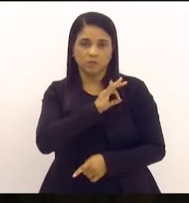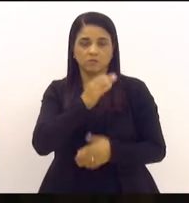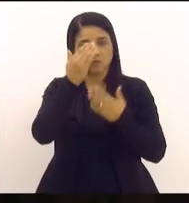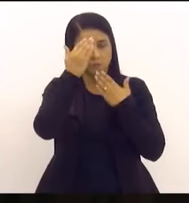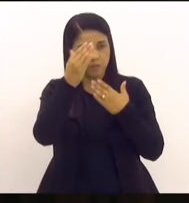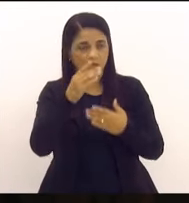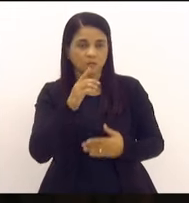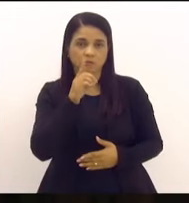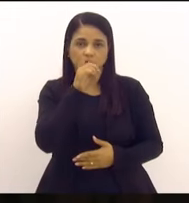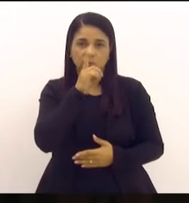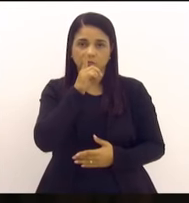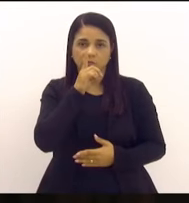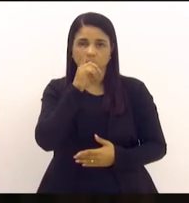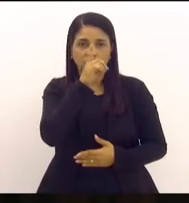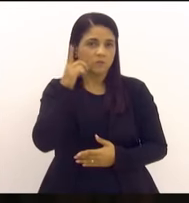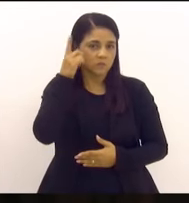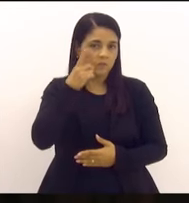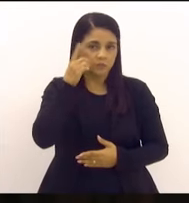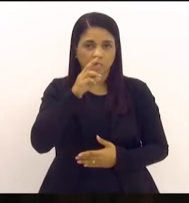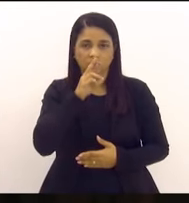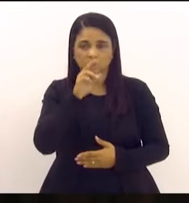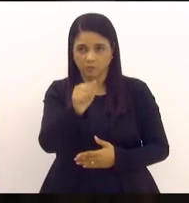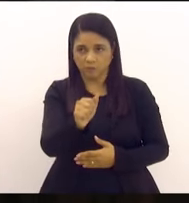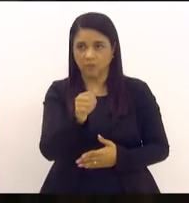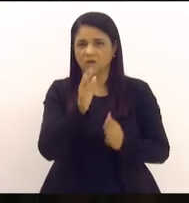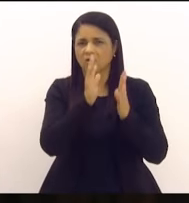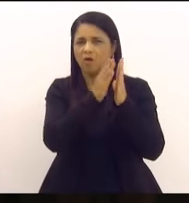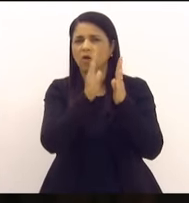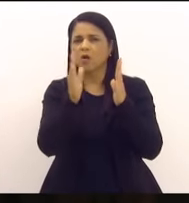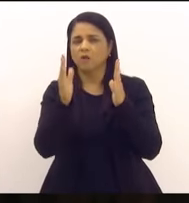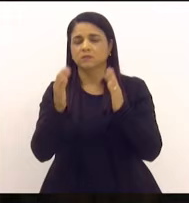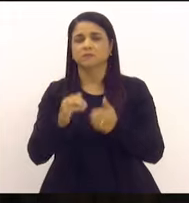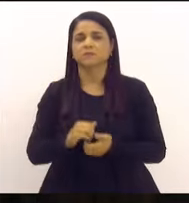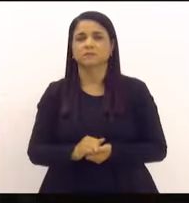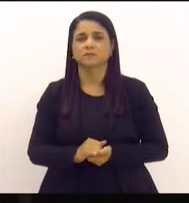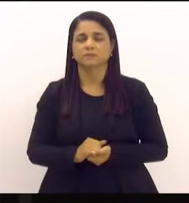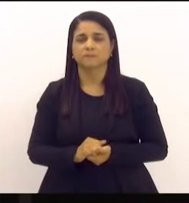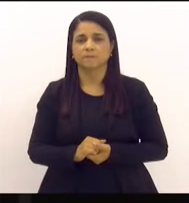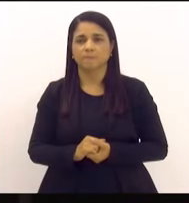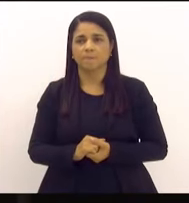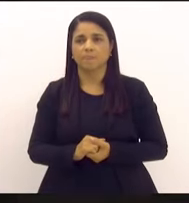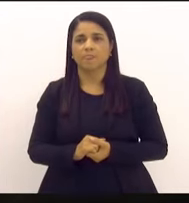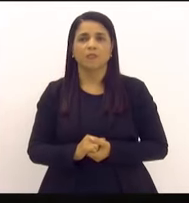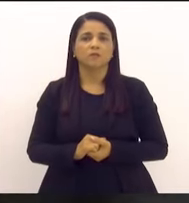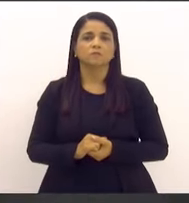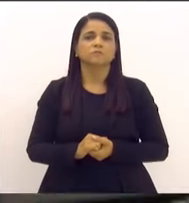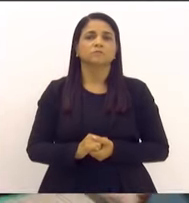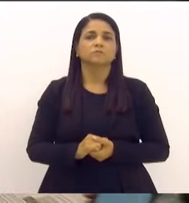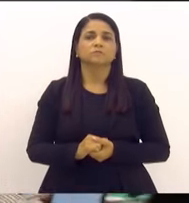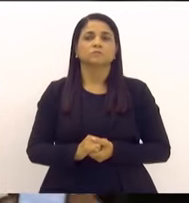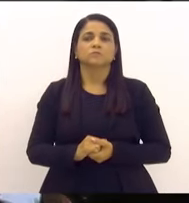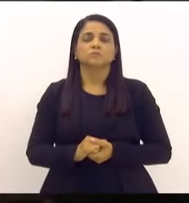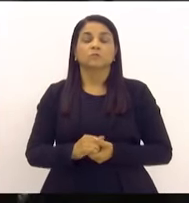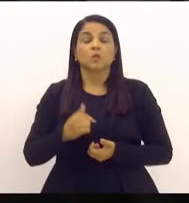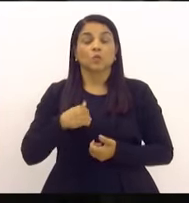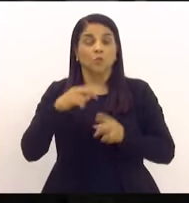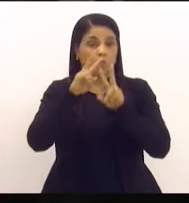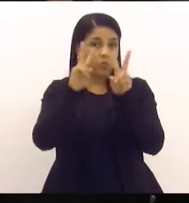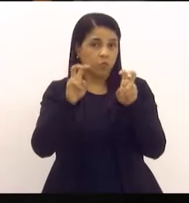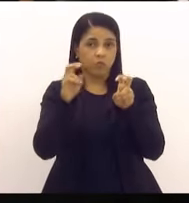Próximo orador. Queria uma questão de ordem? Ou... questão de ordem, presidente. Por favor. Só para tratar um assunto que eu acho